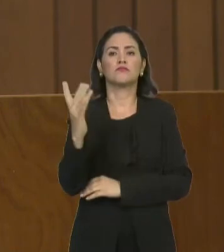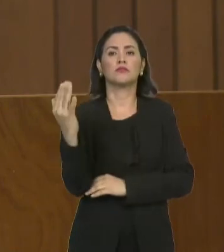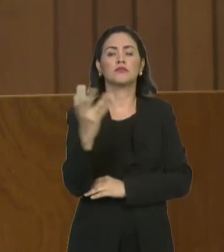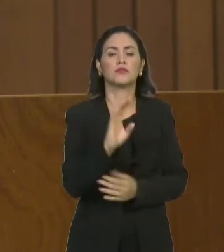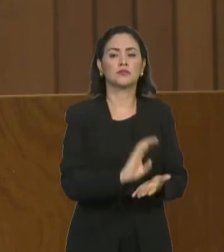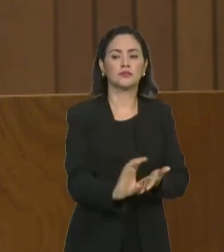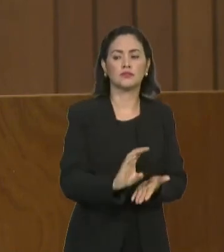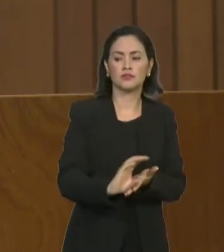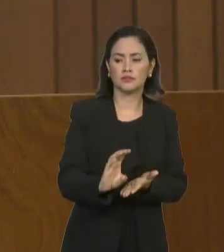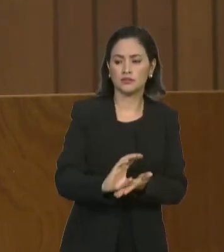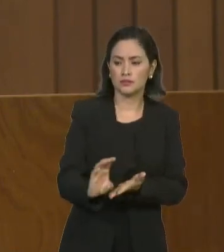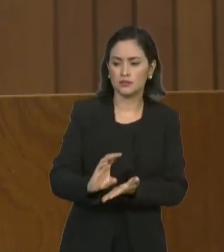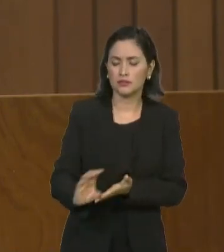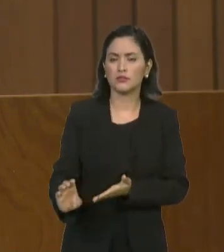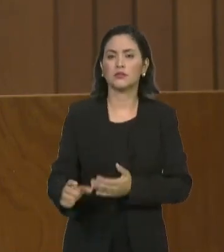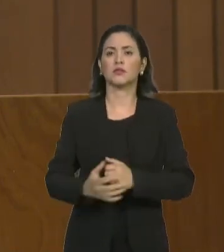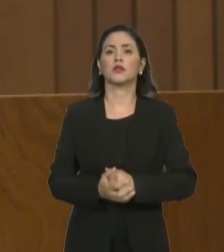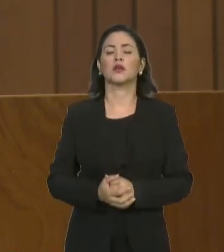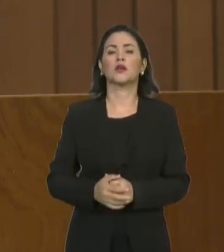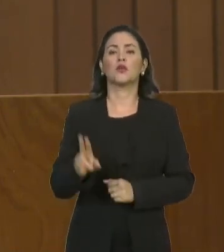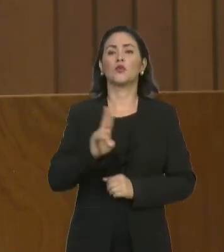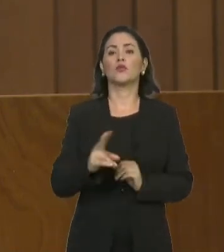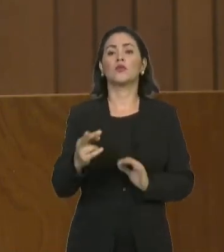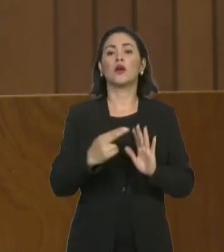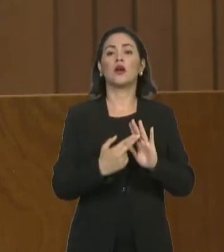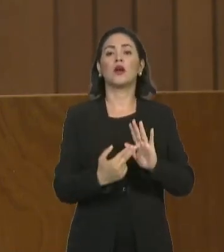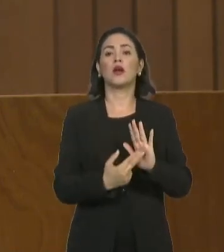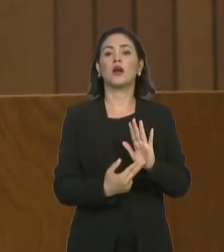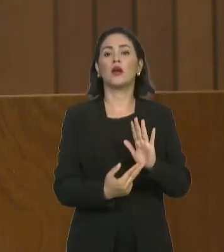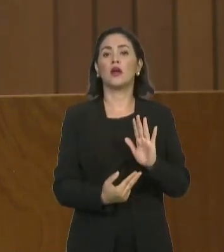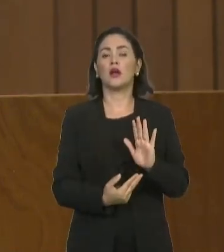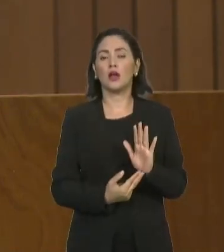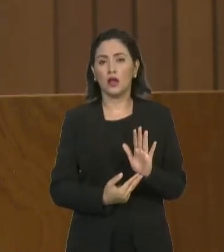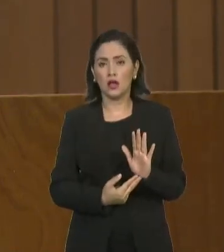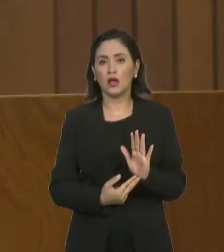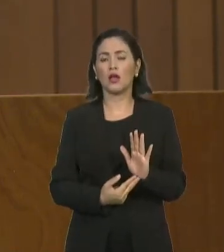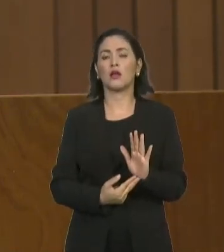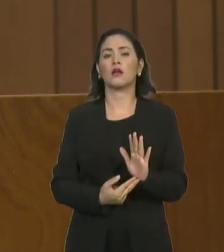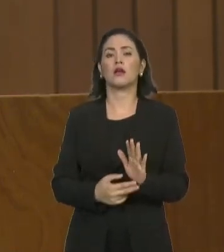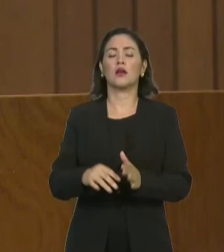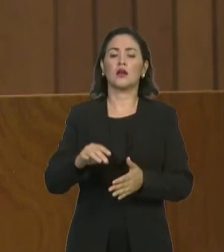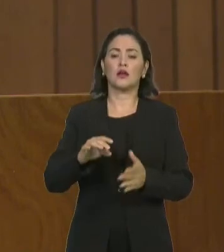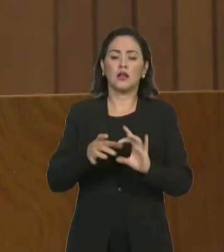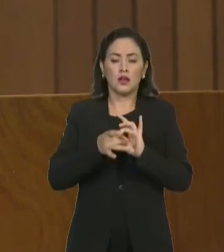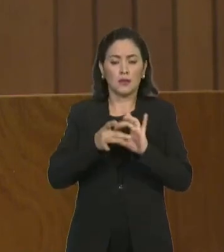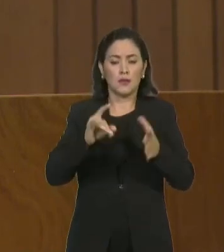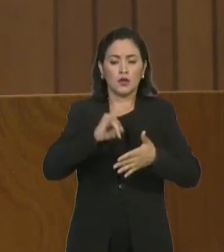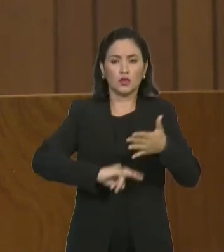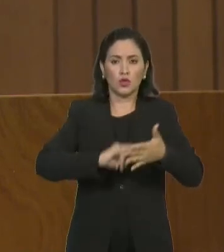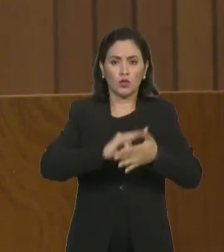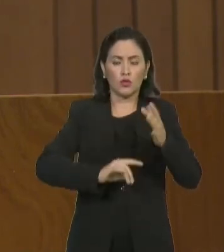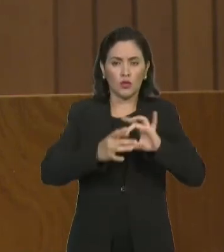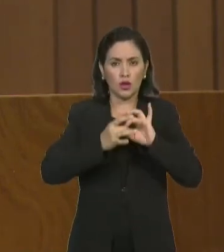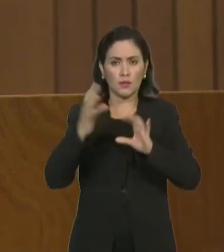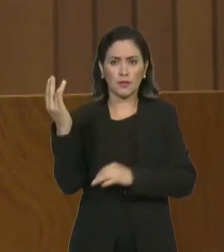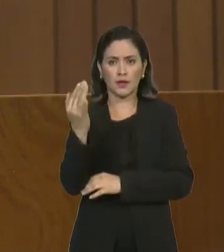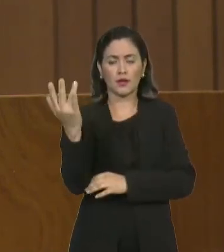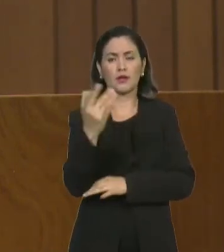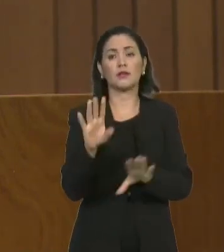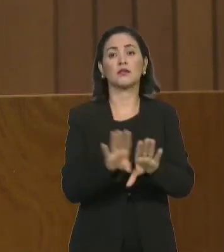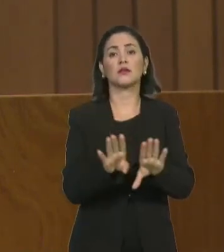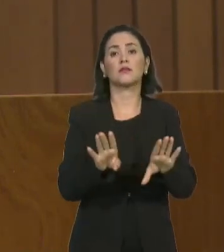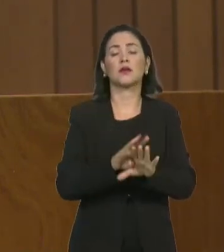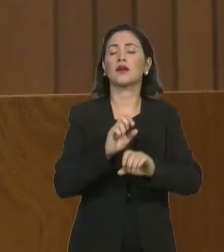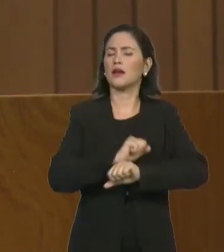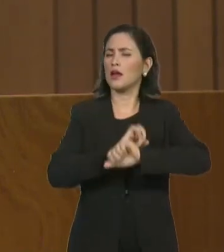de recursos adotar regras com critérios objetivos para o devido licenciamento ambiental assim como a transparência e controle